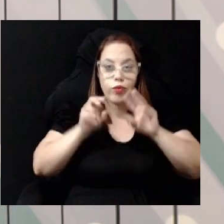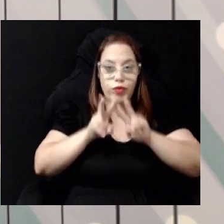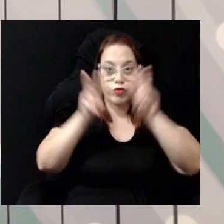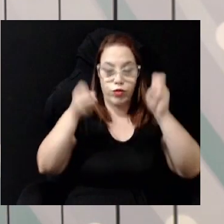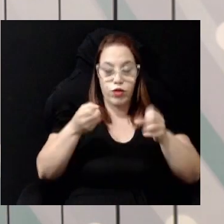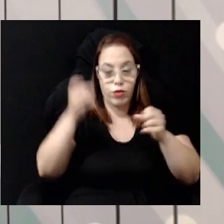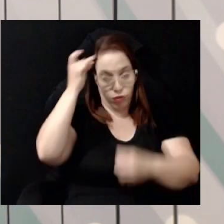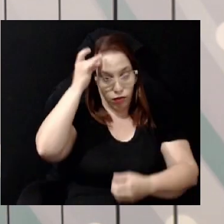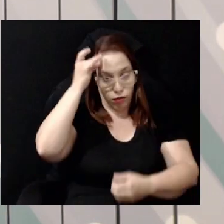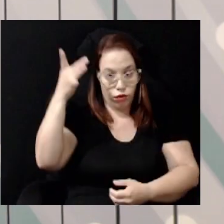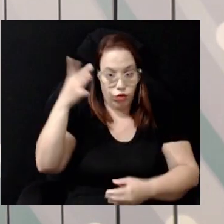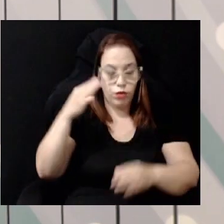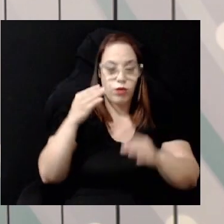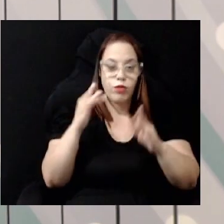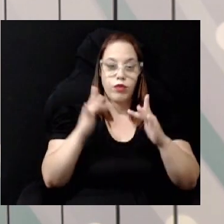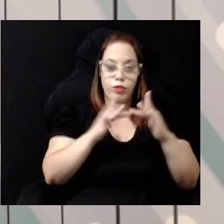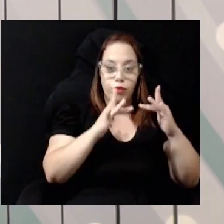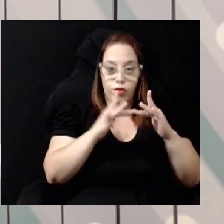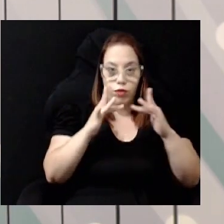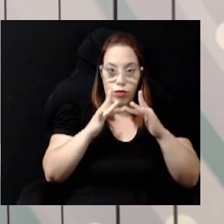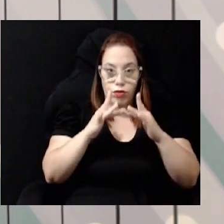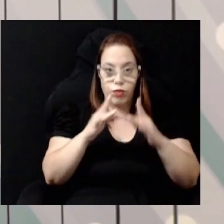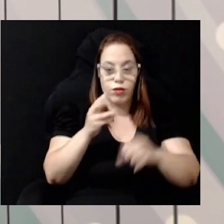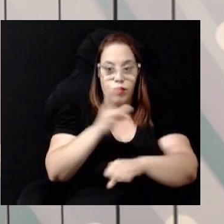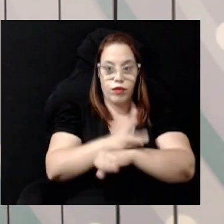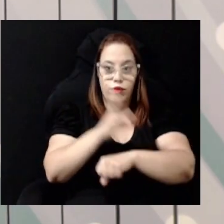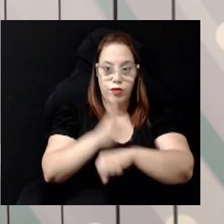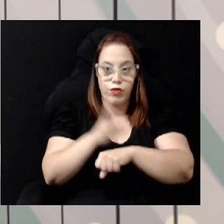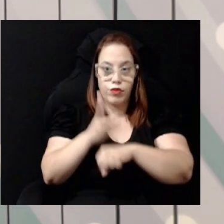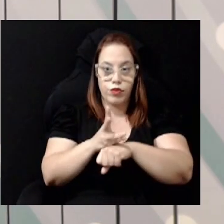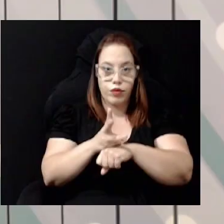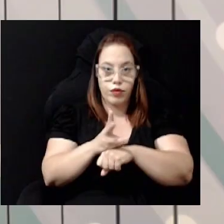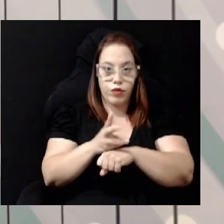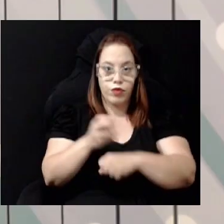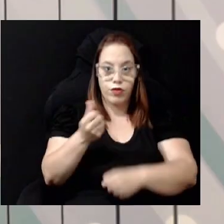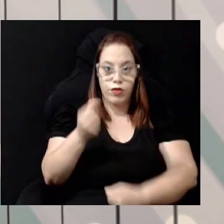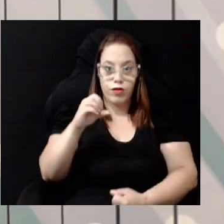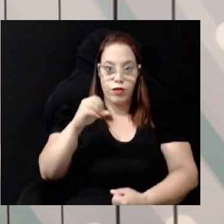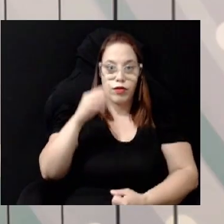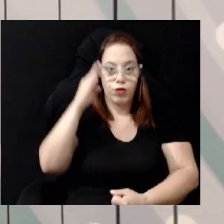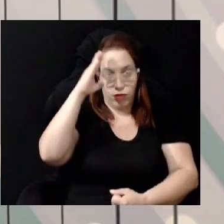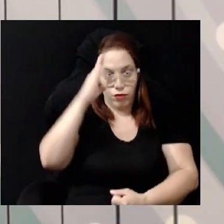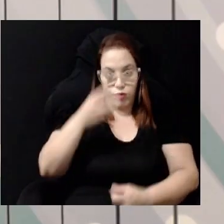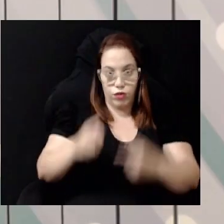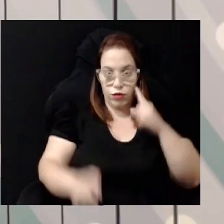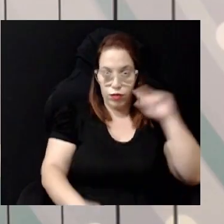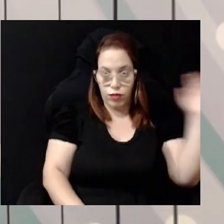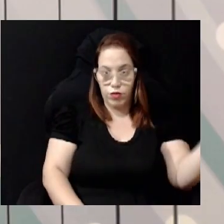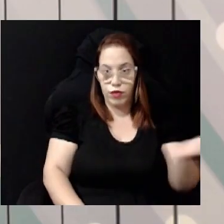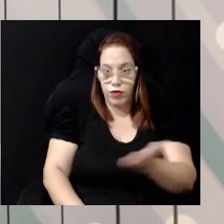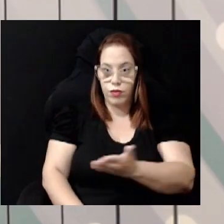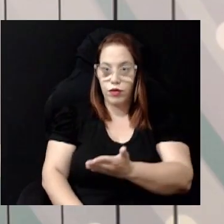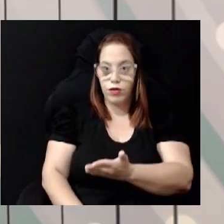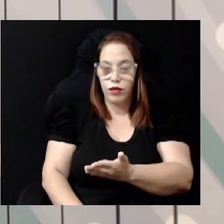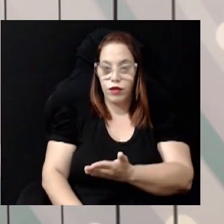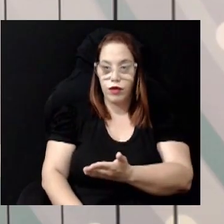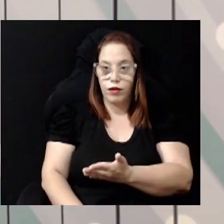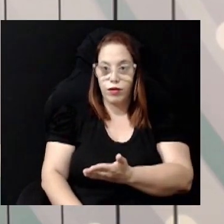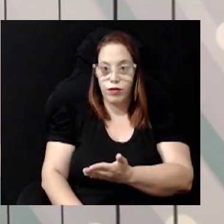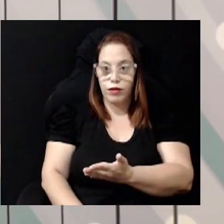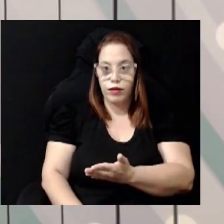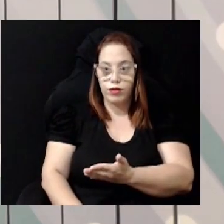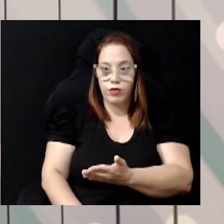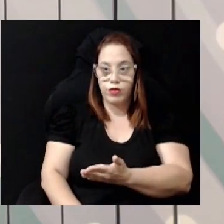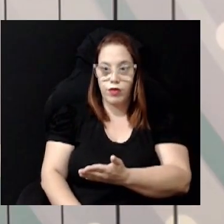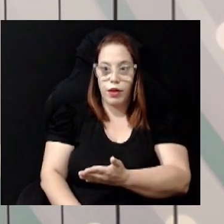bem fácil. É só entrar em contato pelo WhatsApp. O DDD é o 19, o número é o